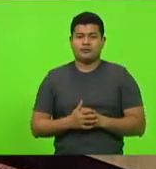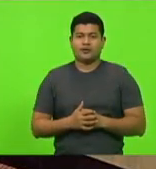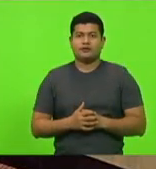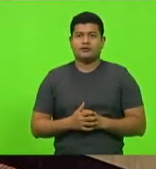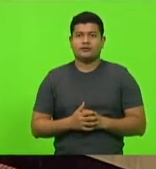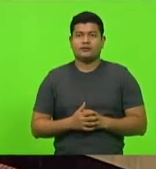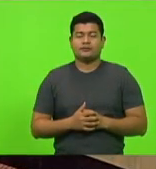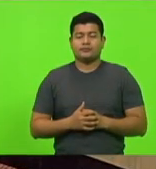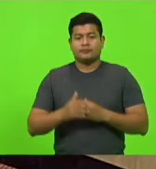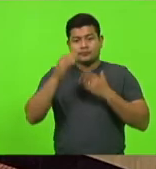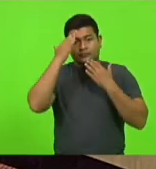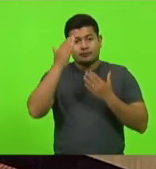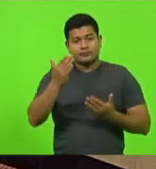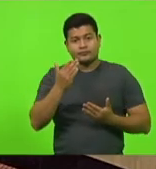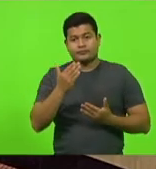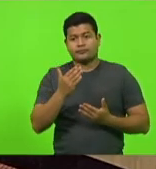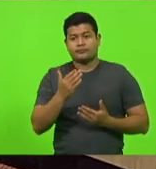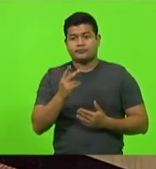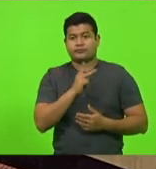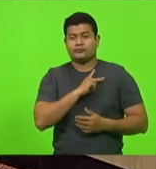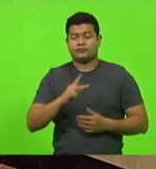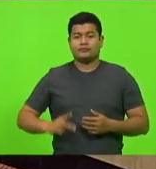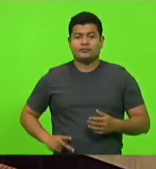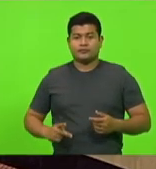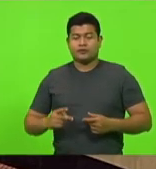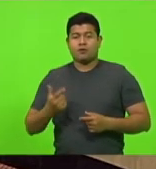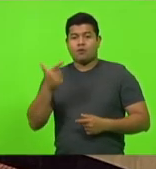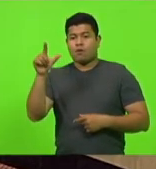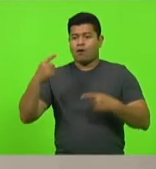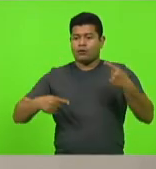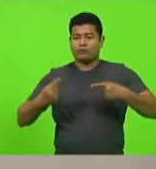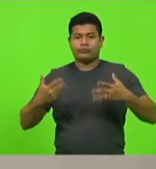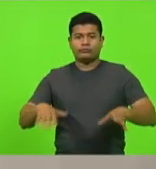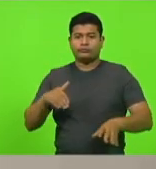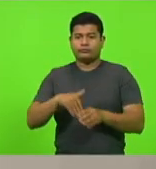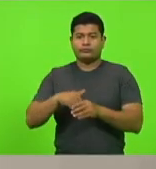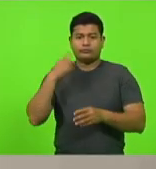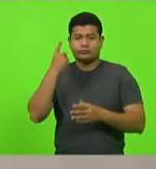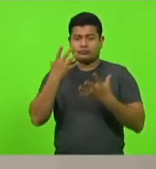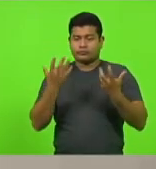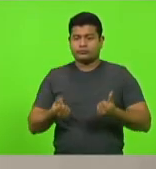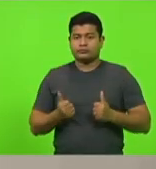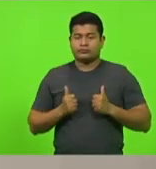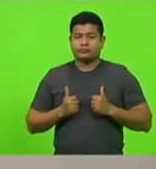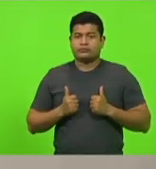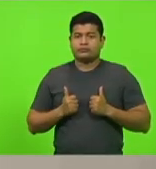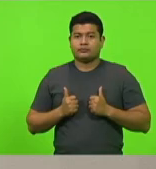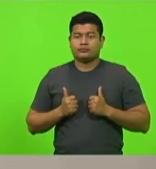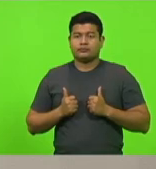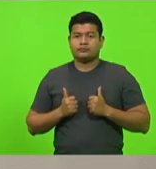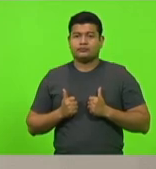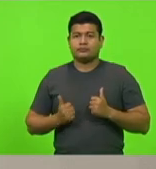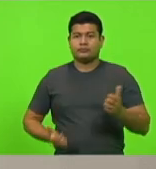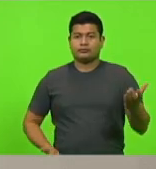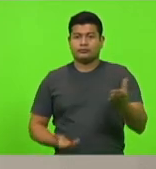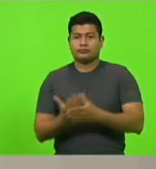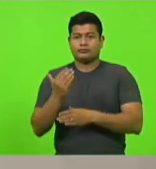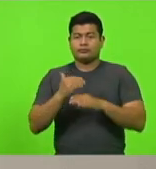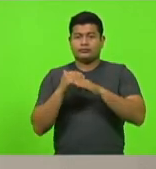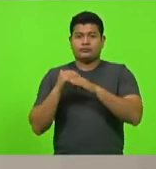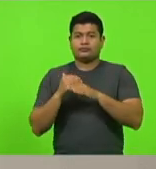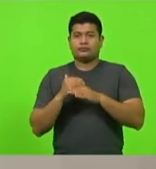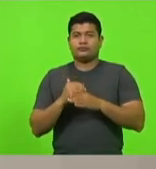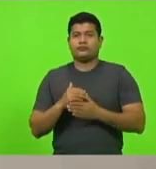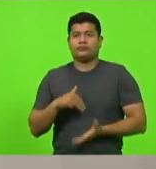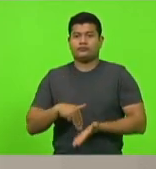Obrigado, senhor presidente. Não havendo mais quem queira discutir em votação, deputados que aprovam, permaneçam como se encontram. Aprovado por